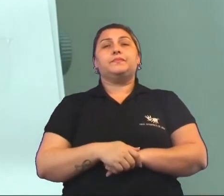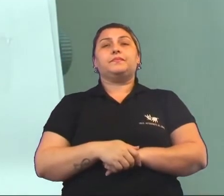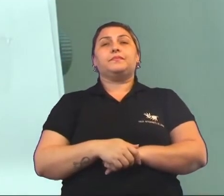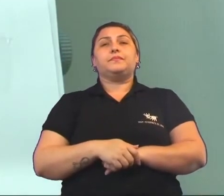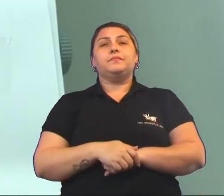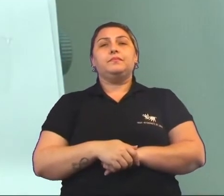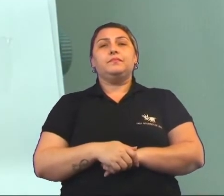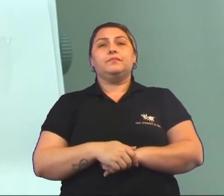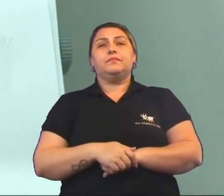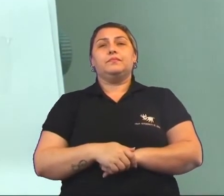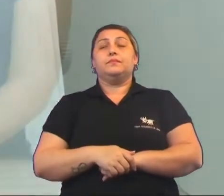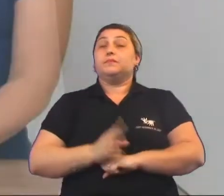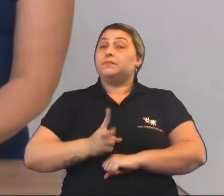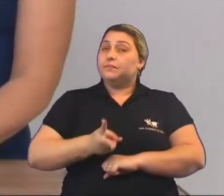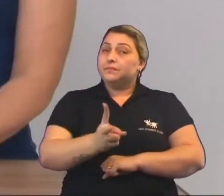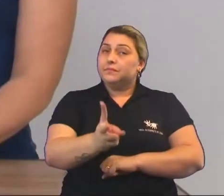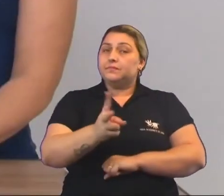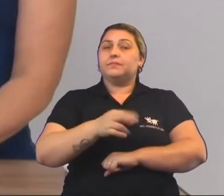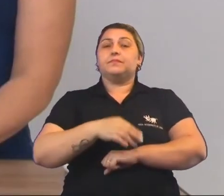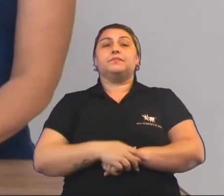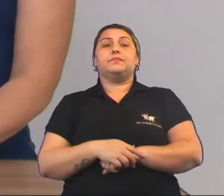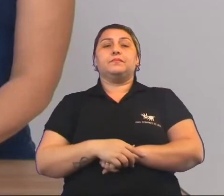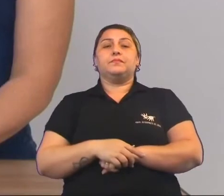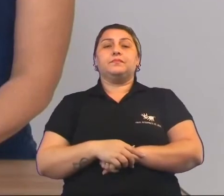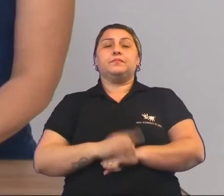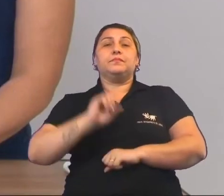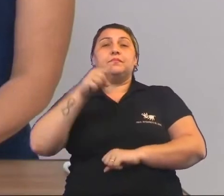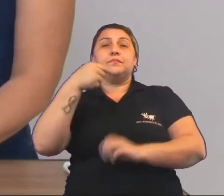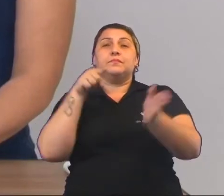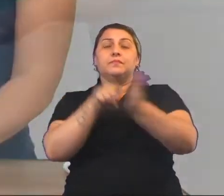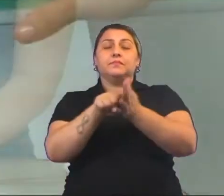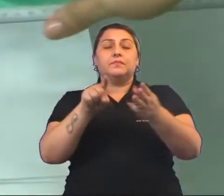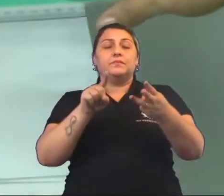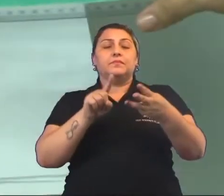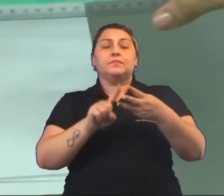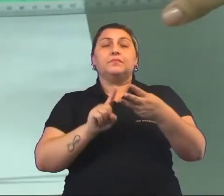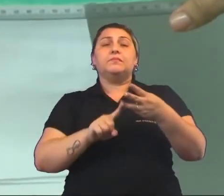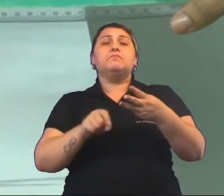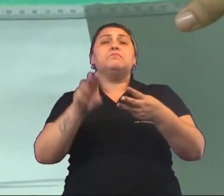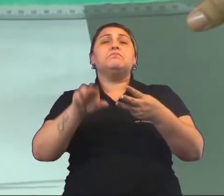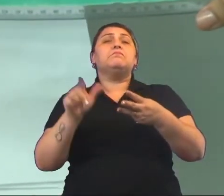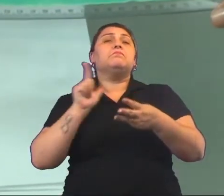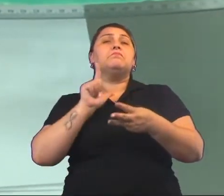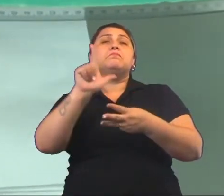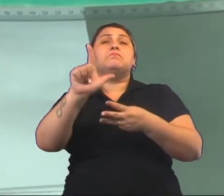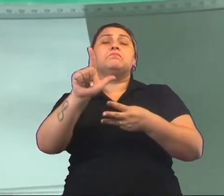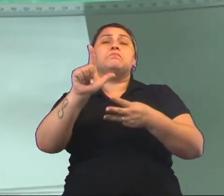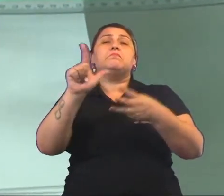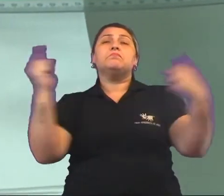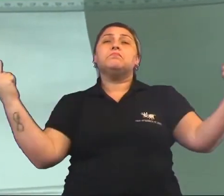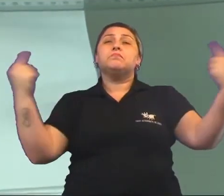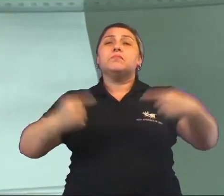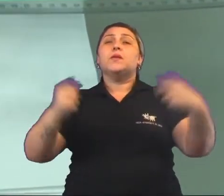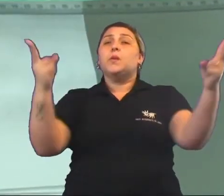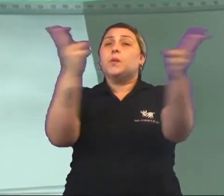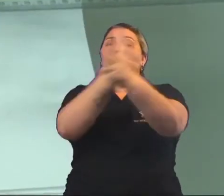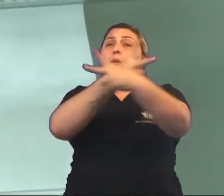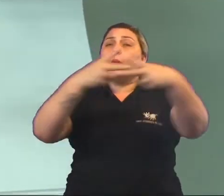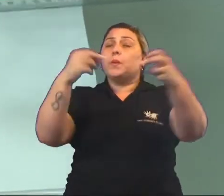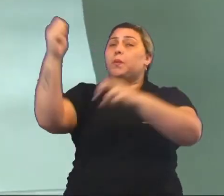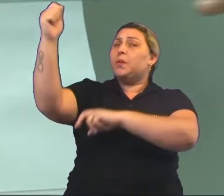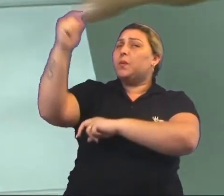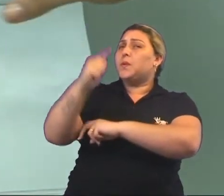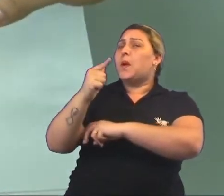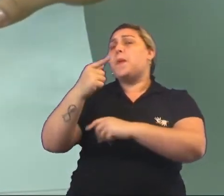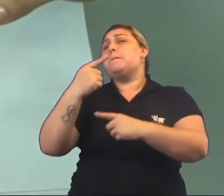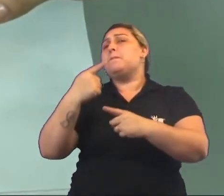forte. Vamos continuar. Próxima perguntinha. Quem ganhou a disputa? O vento ou o